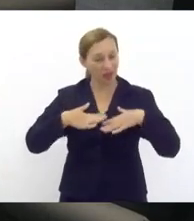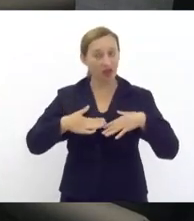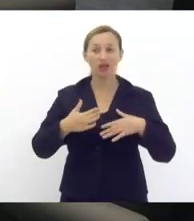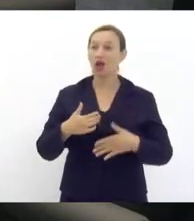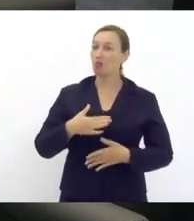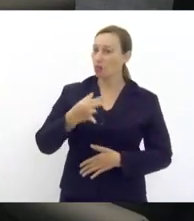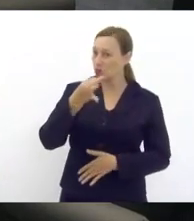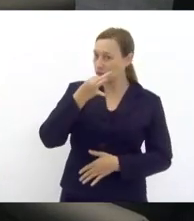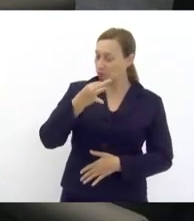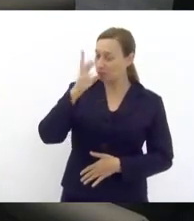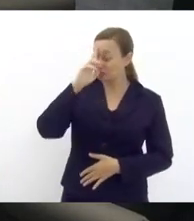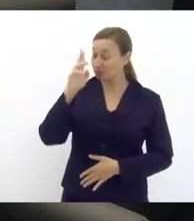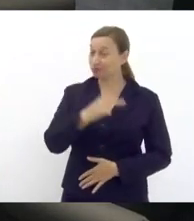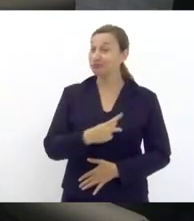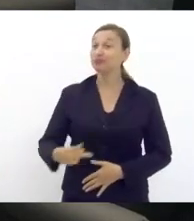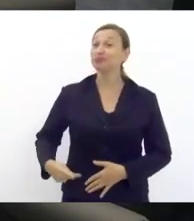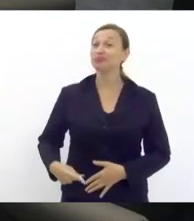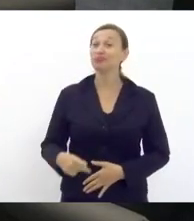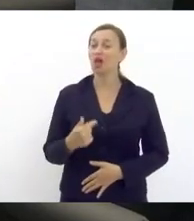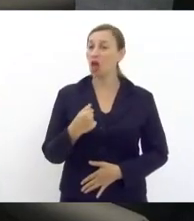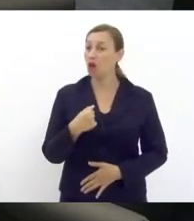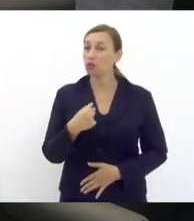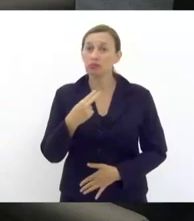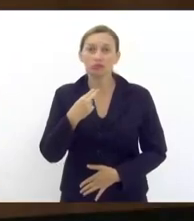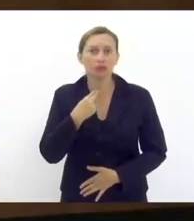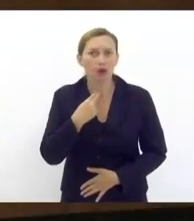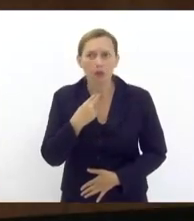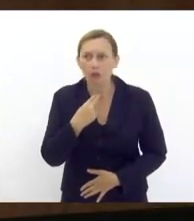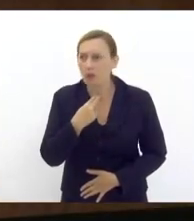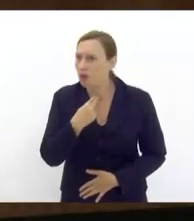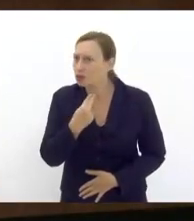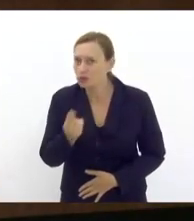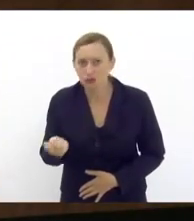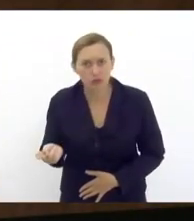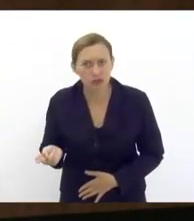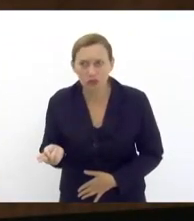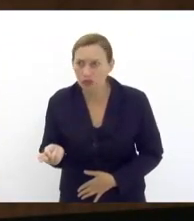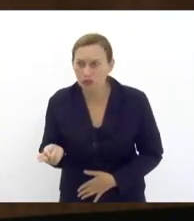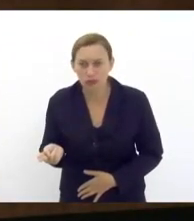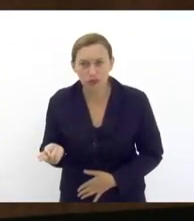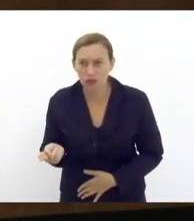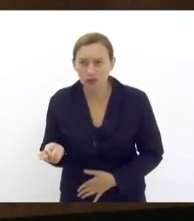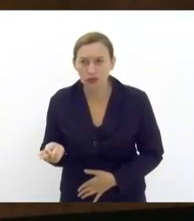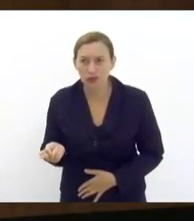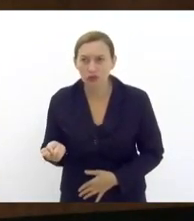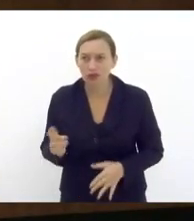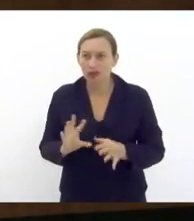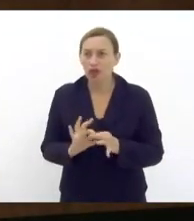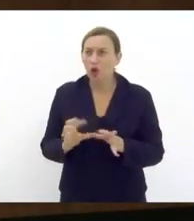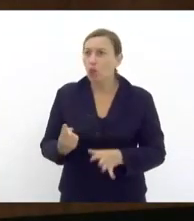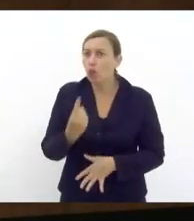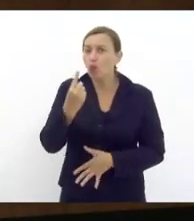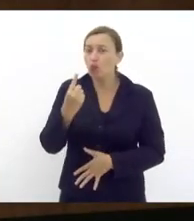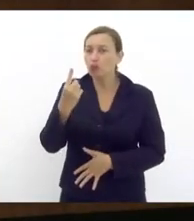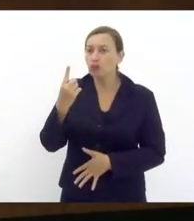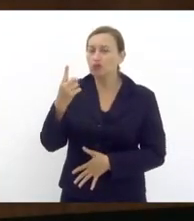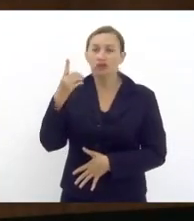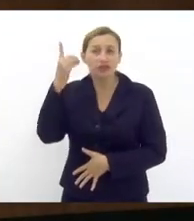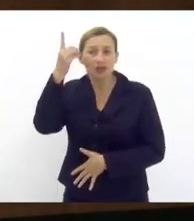argumento, presidente, é que eu não posso conceber que um deputado